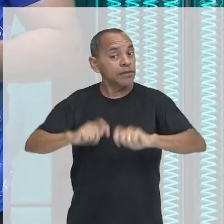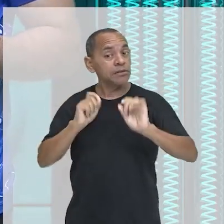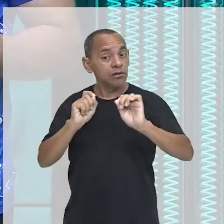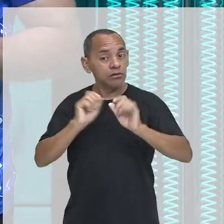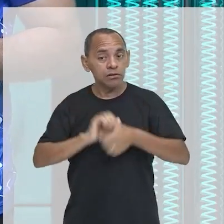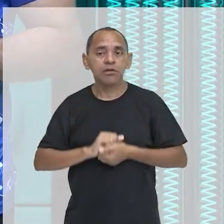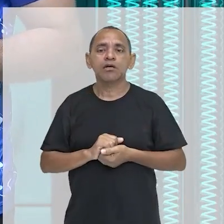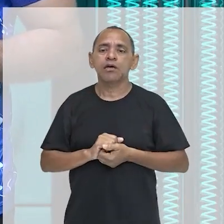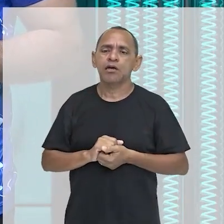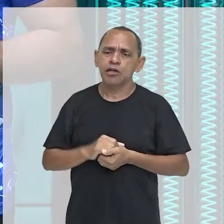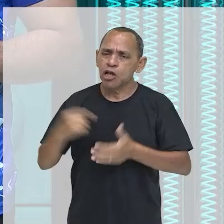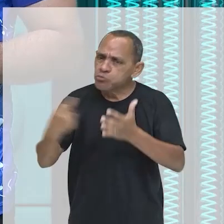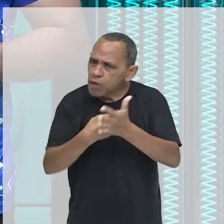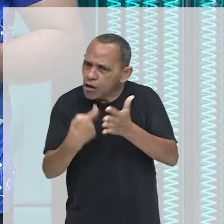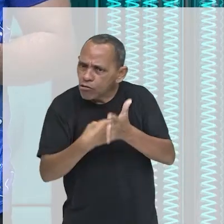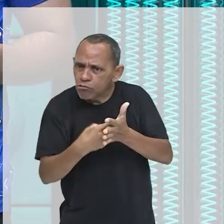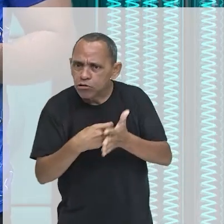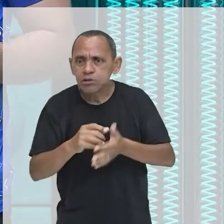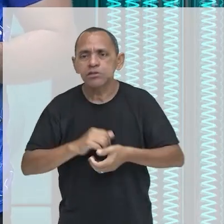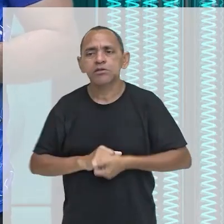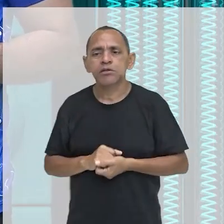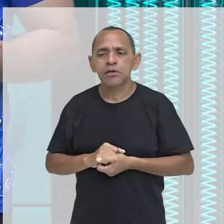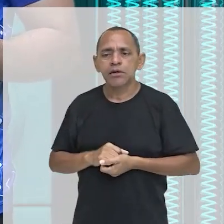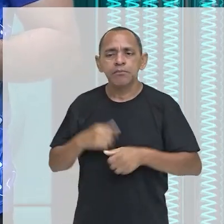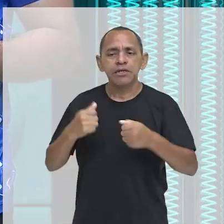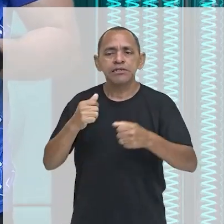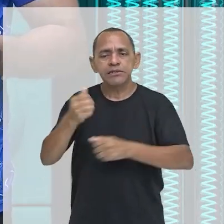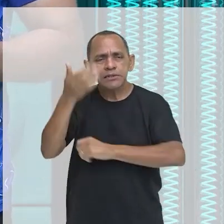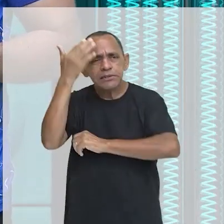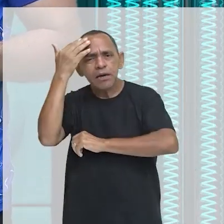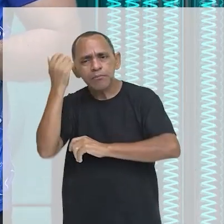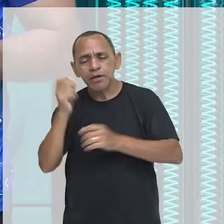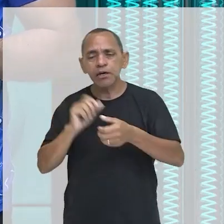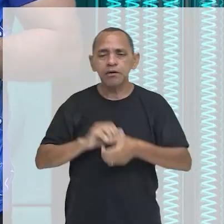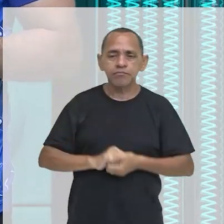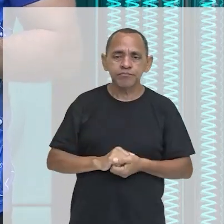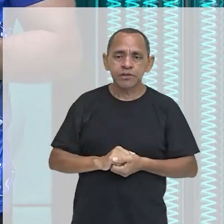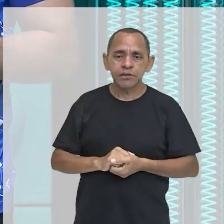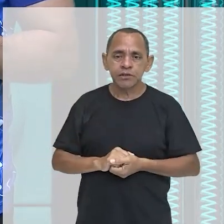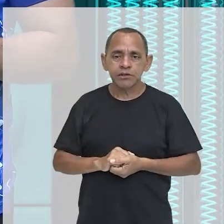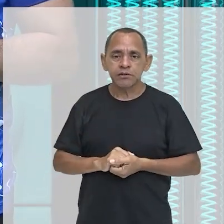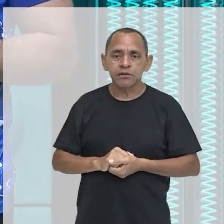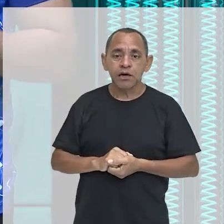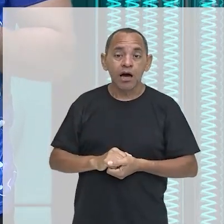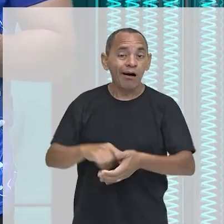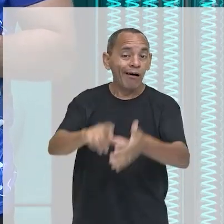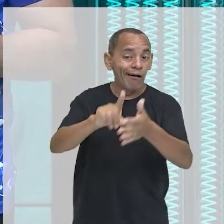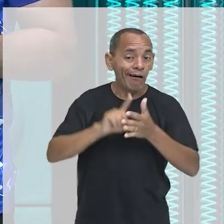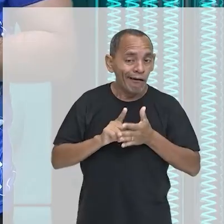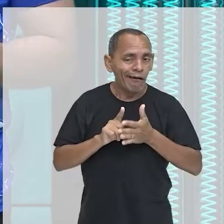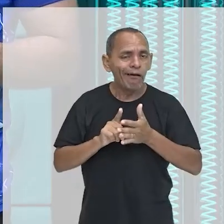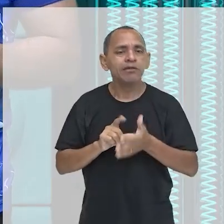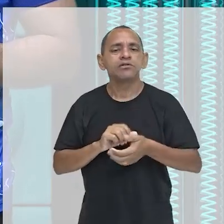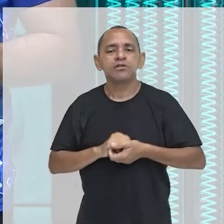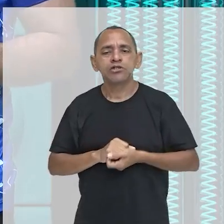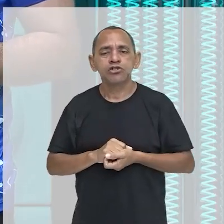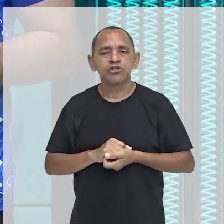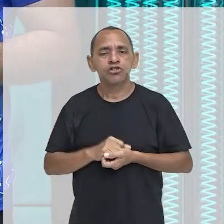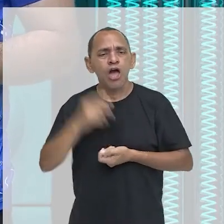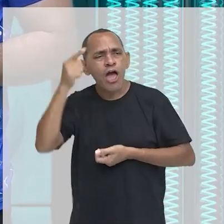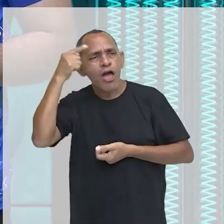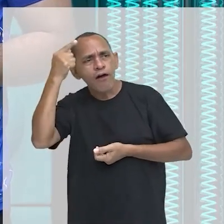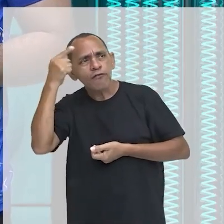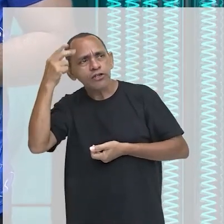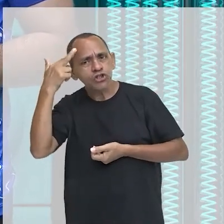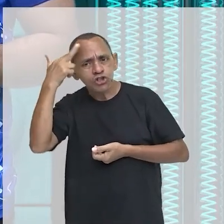pesquisou. Então, saber, né, se antecipar, prevendo quais são essas perguntas, quais são esses questionamentos, você